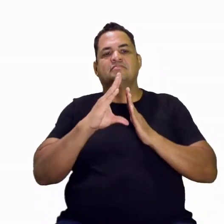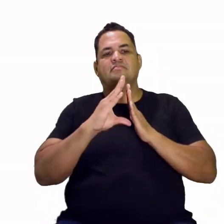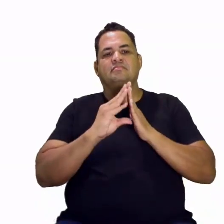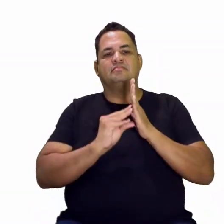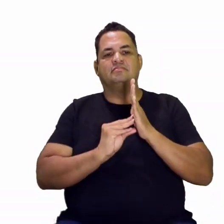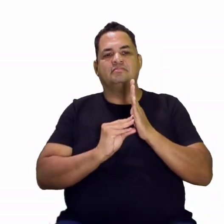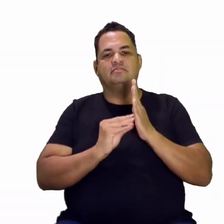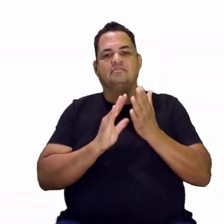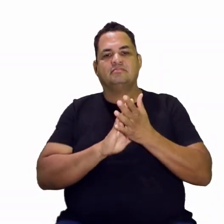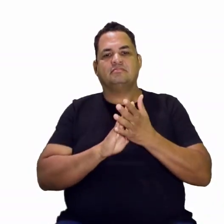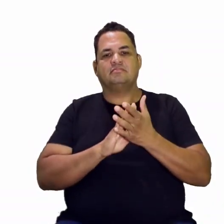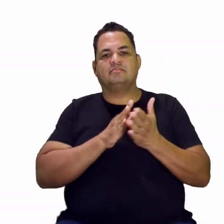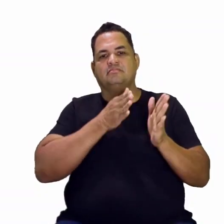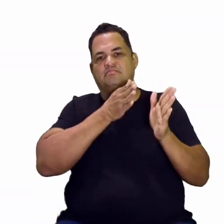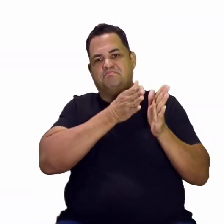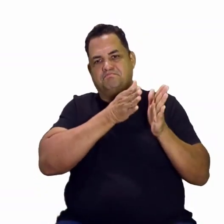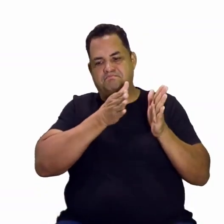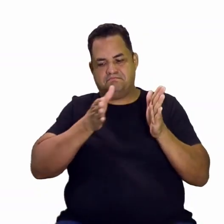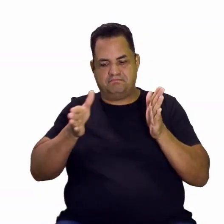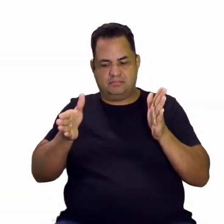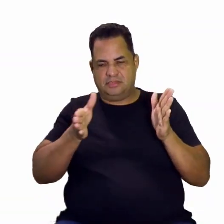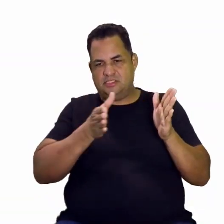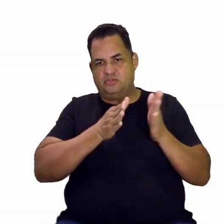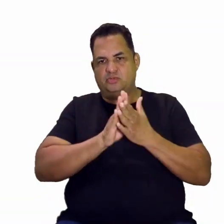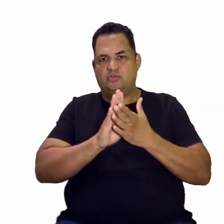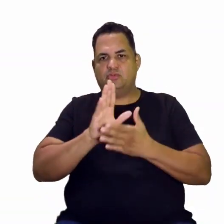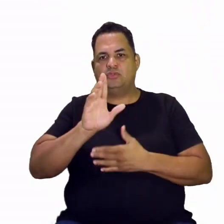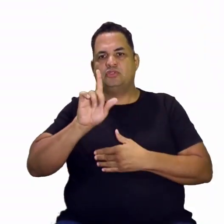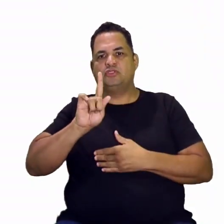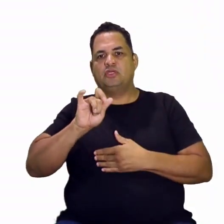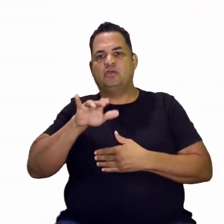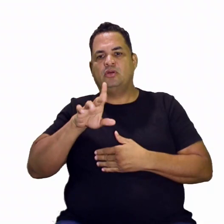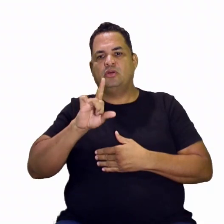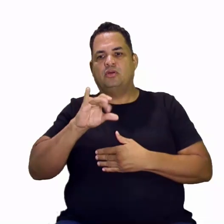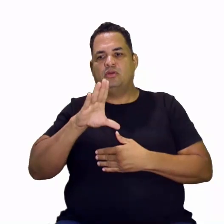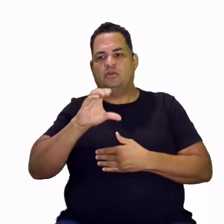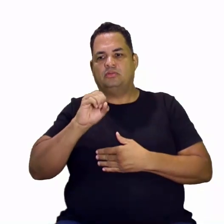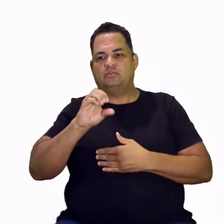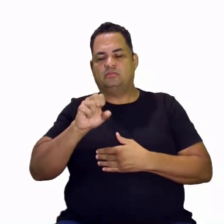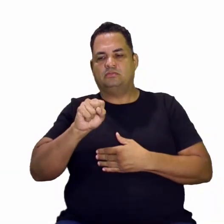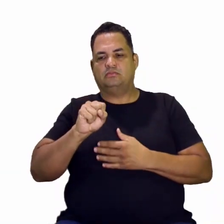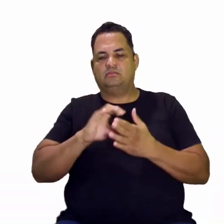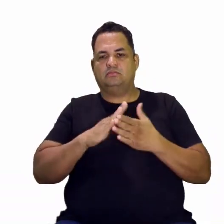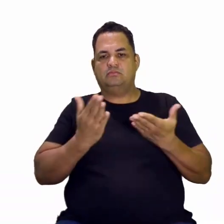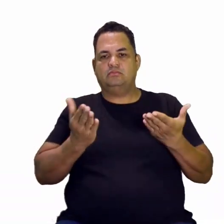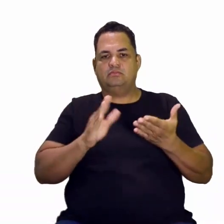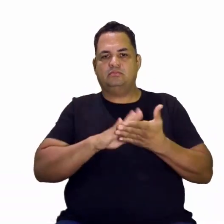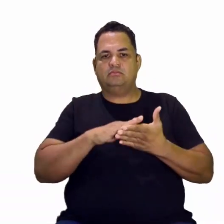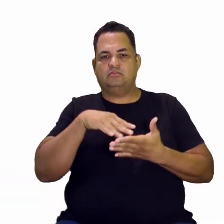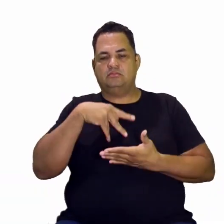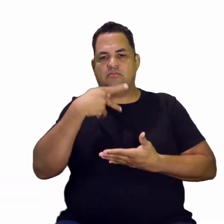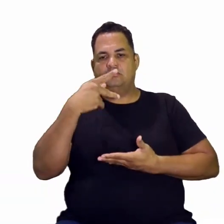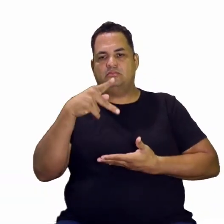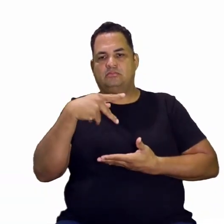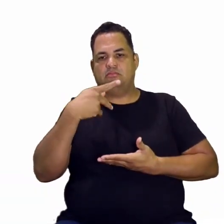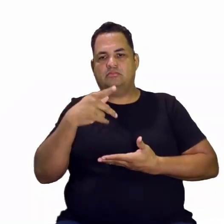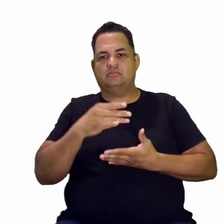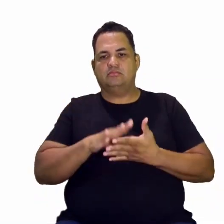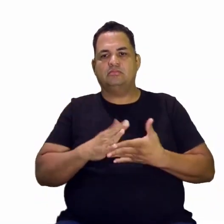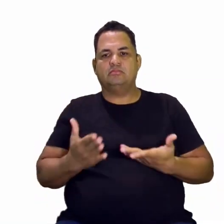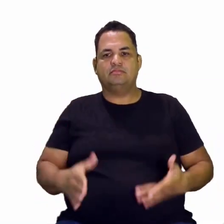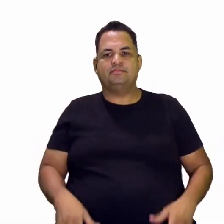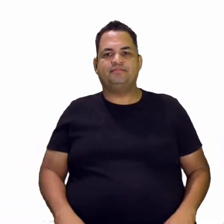o tempo geológico, tá bom? E aí a gente vai falar um pouquinho dessas divisões do tempo